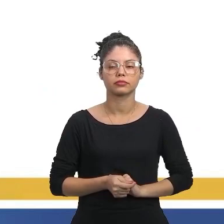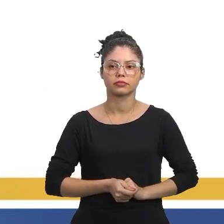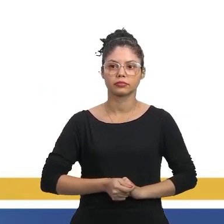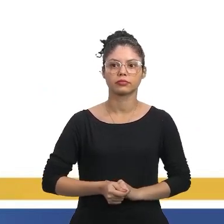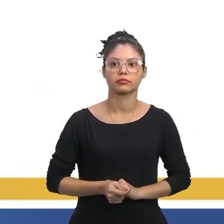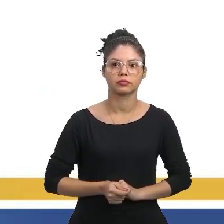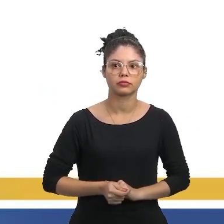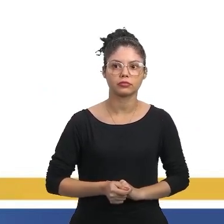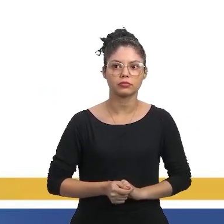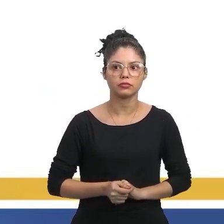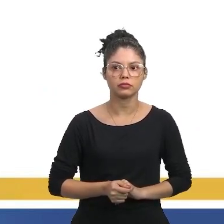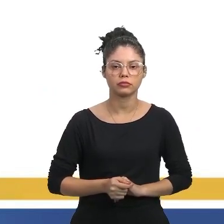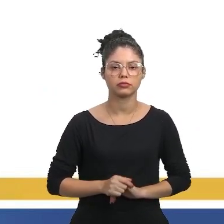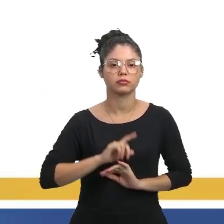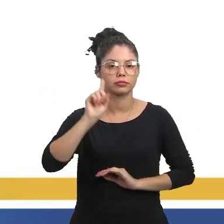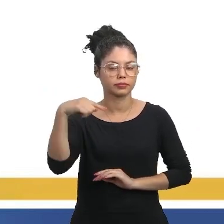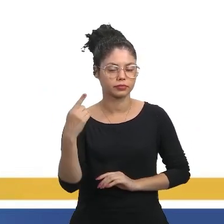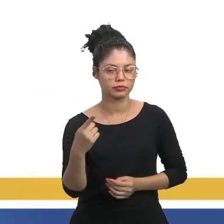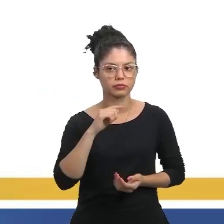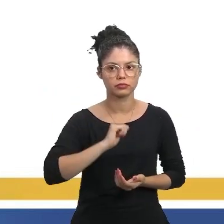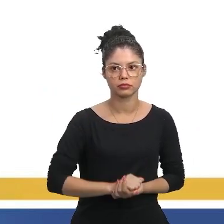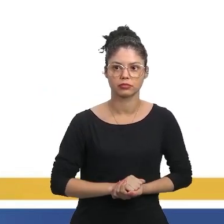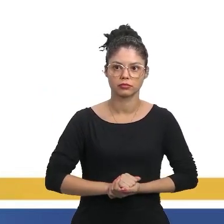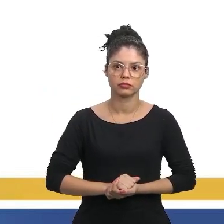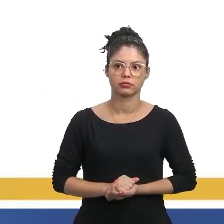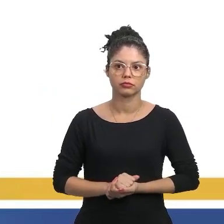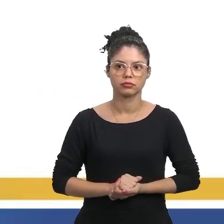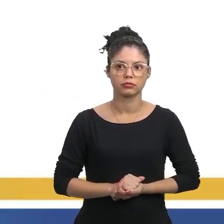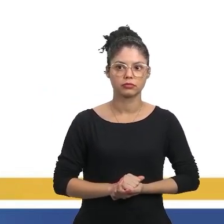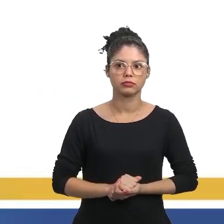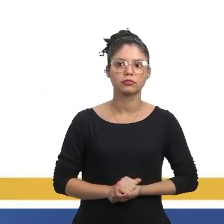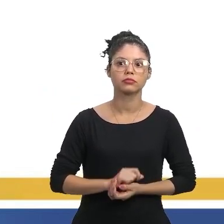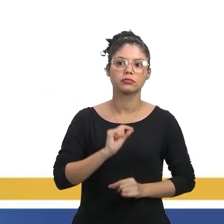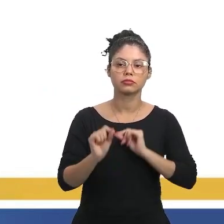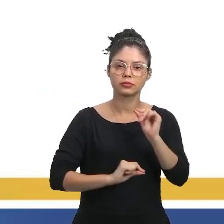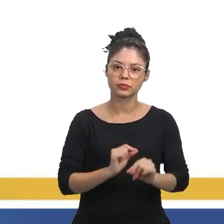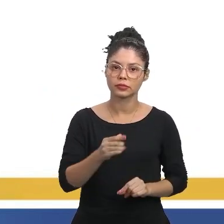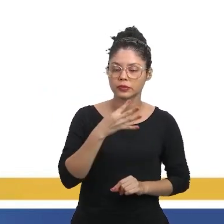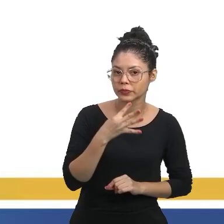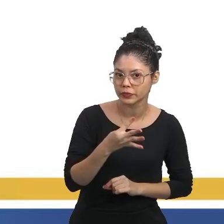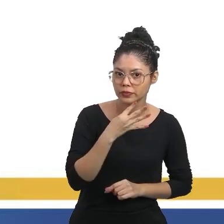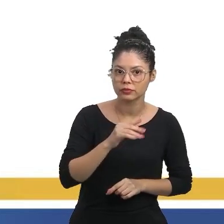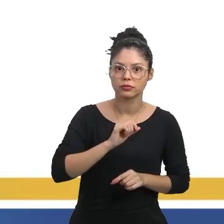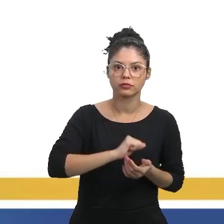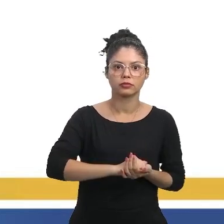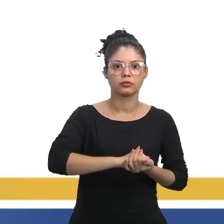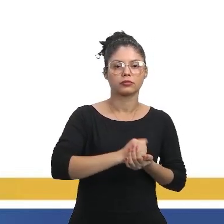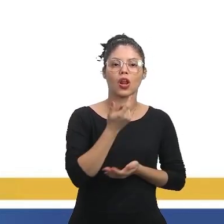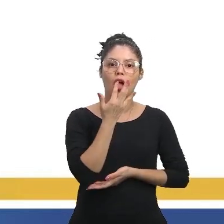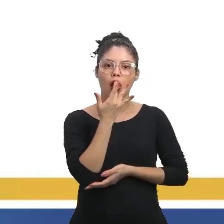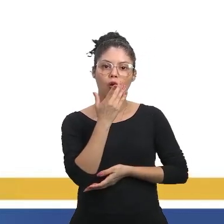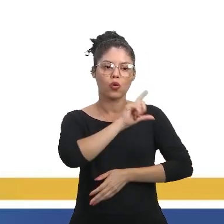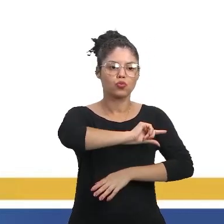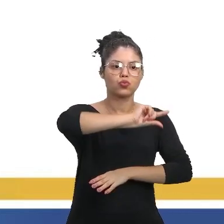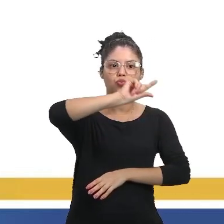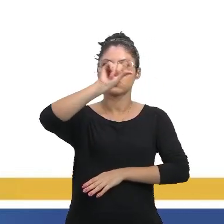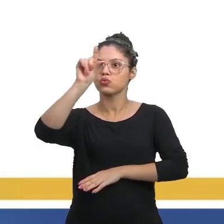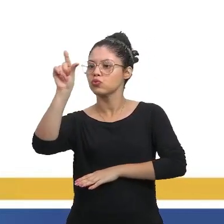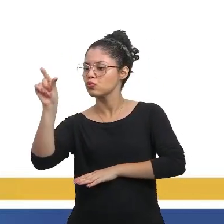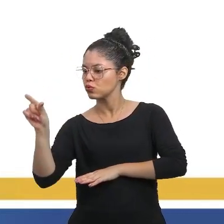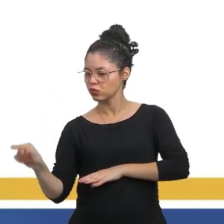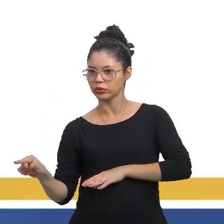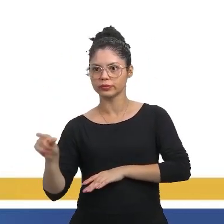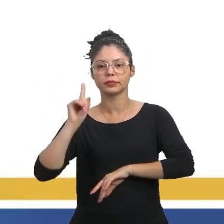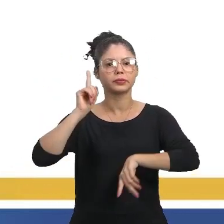matéria. Próximo. O fenômeno que a gente conhece como arco-íris. Será que o arco-íris